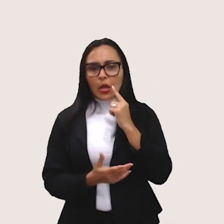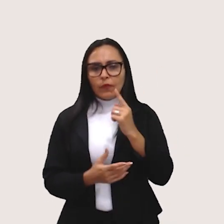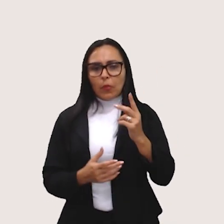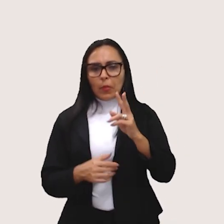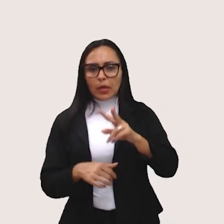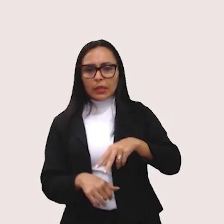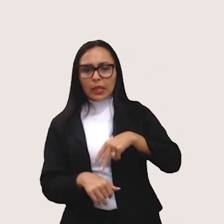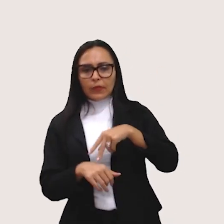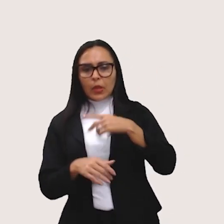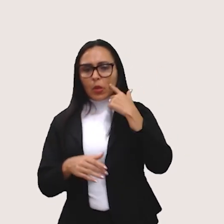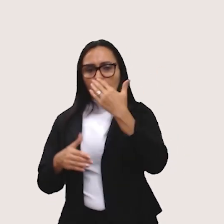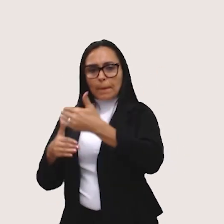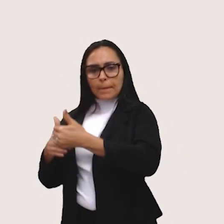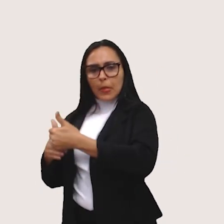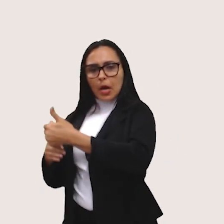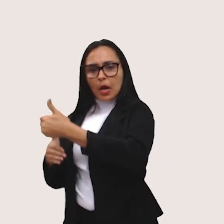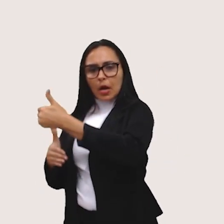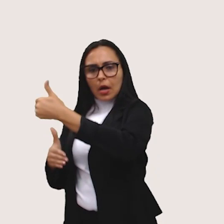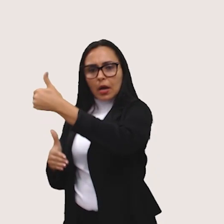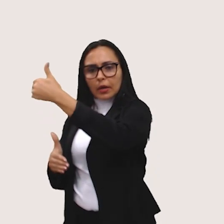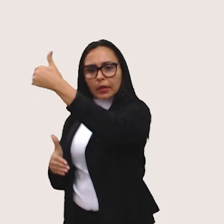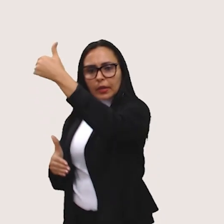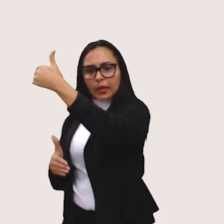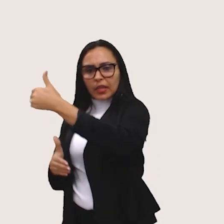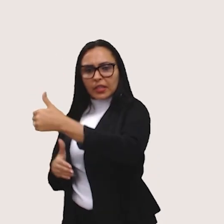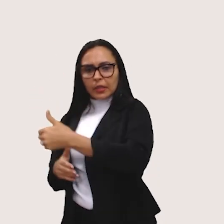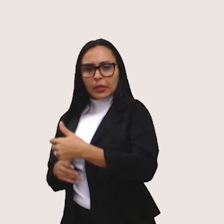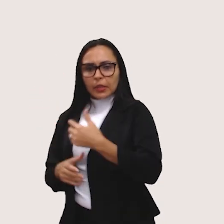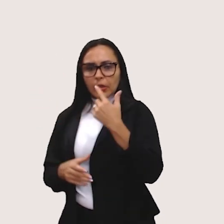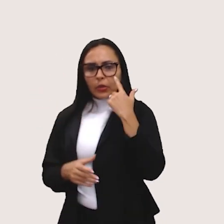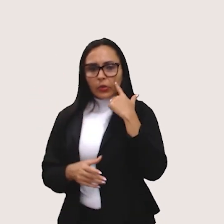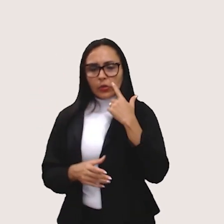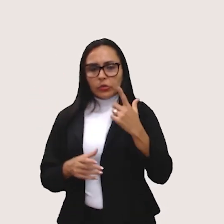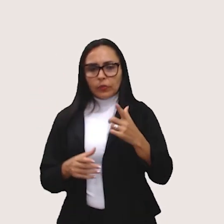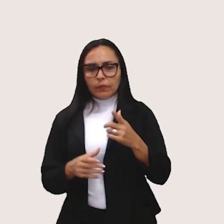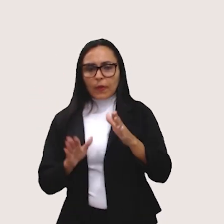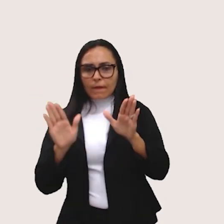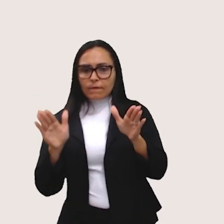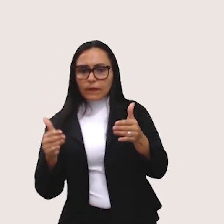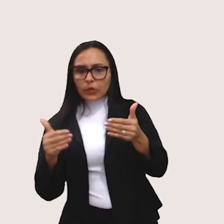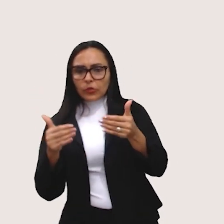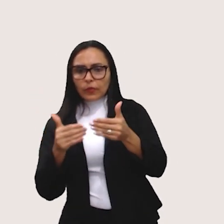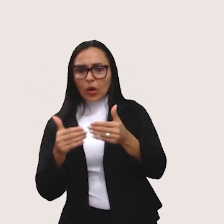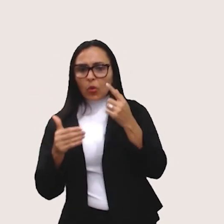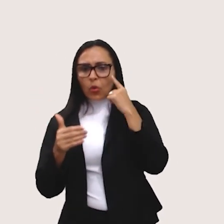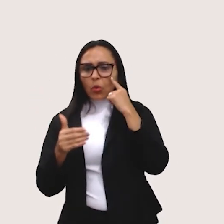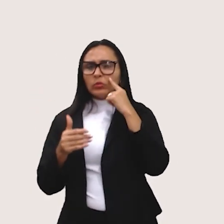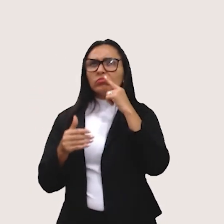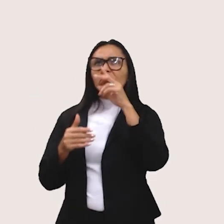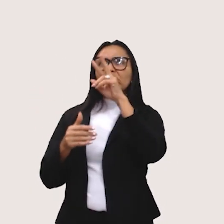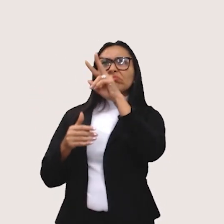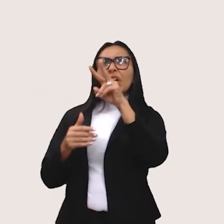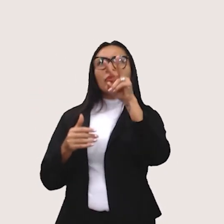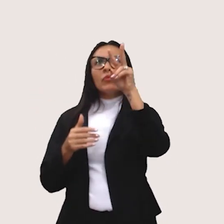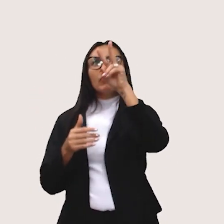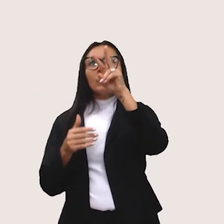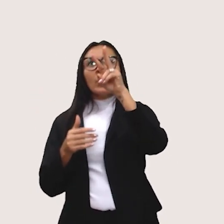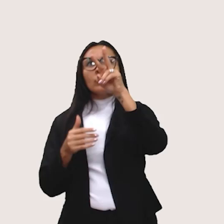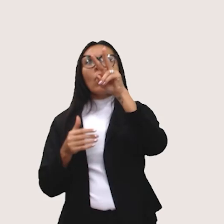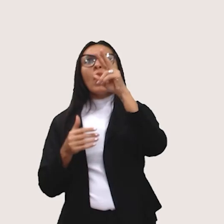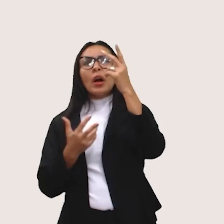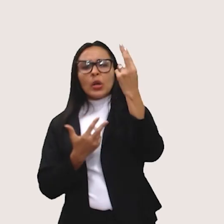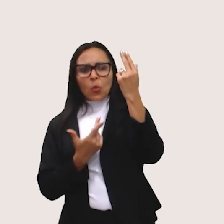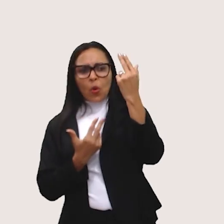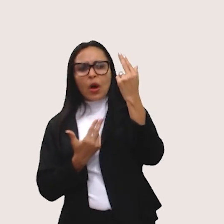outra parede. Digo, ergo-me a tremer, fecho o ferrolho e olho o teto. E vejo ainda igual a um